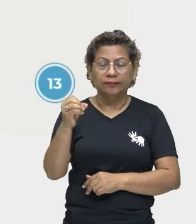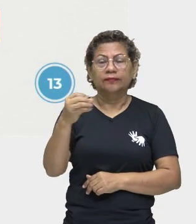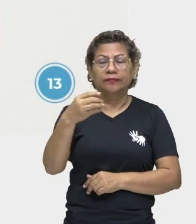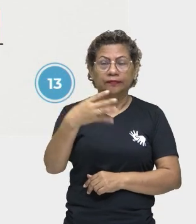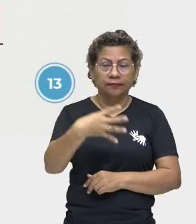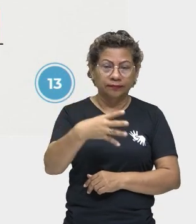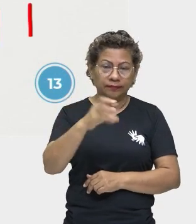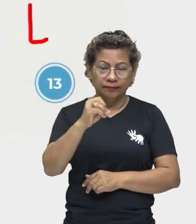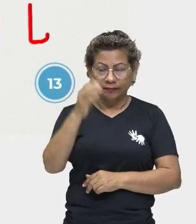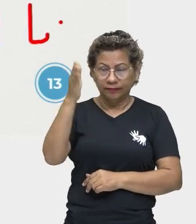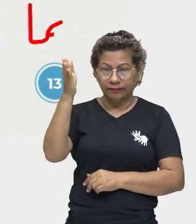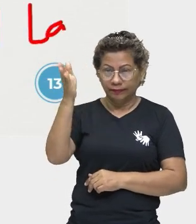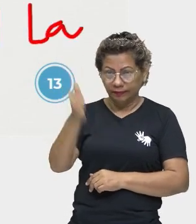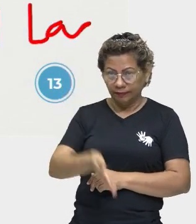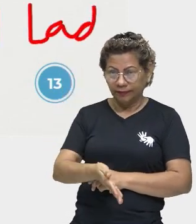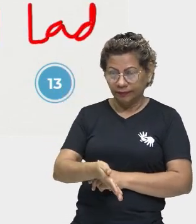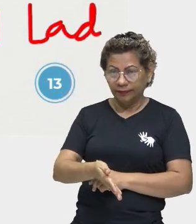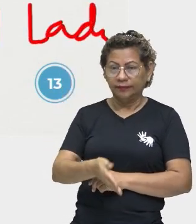N vai ser igual a 9